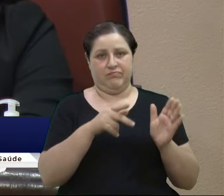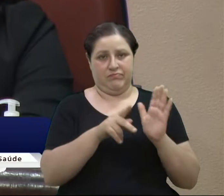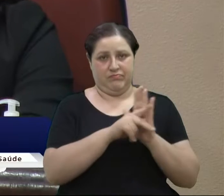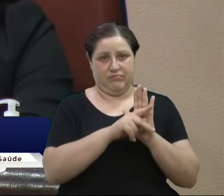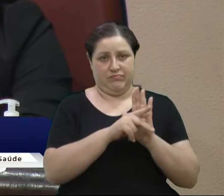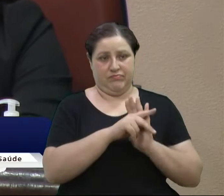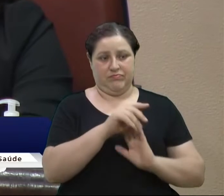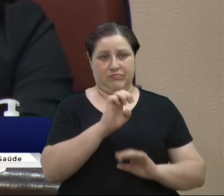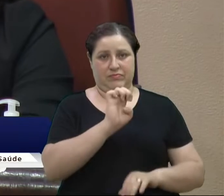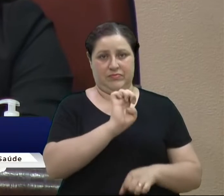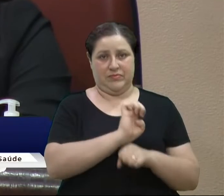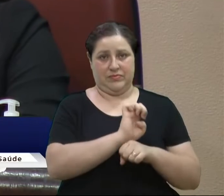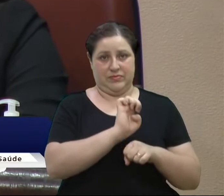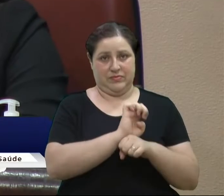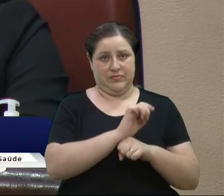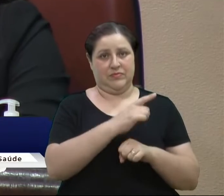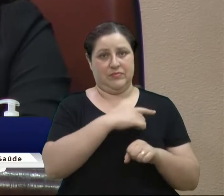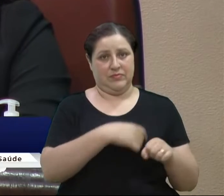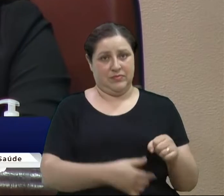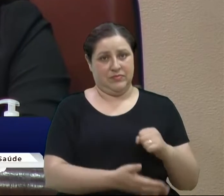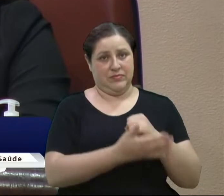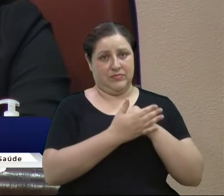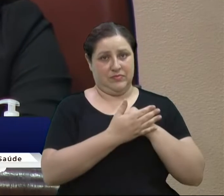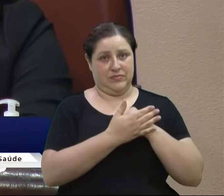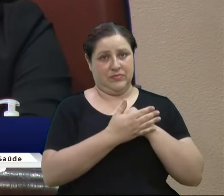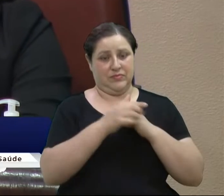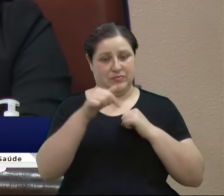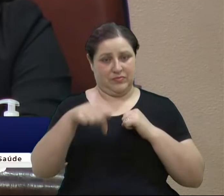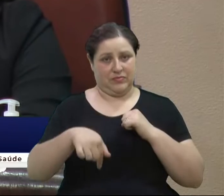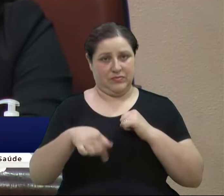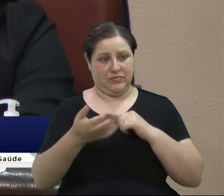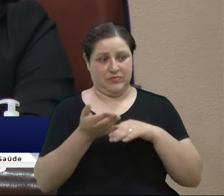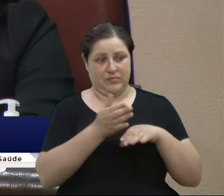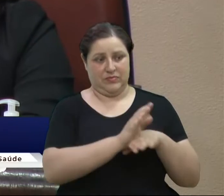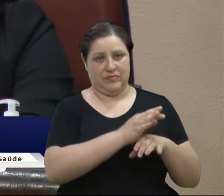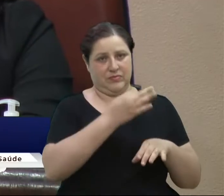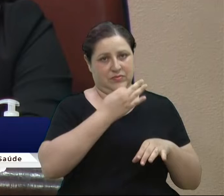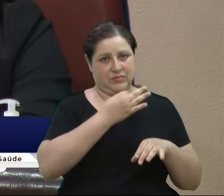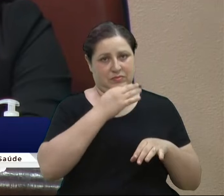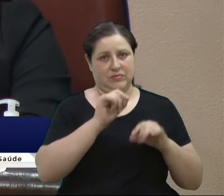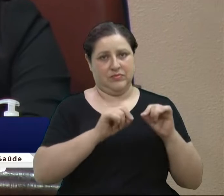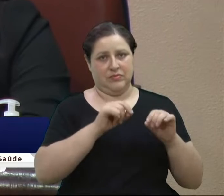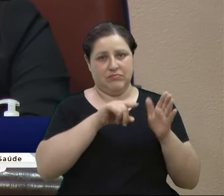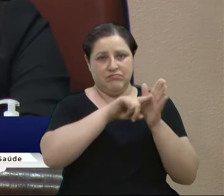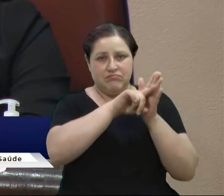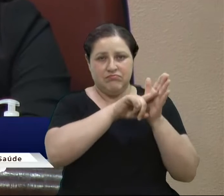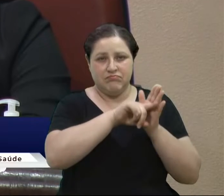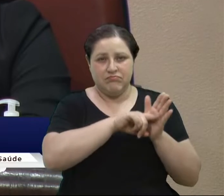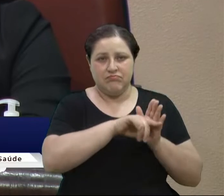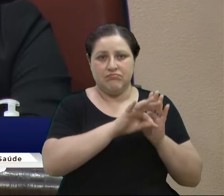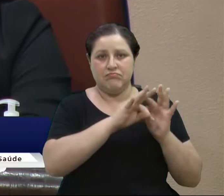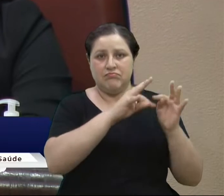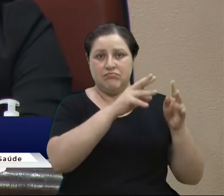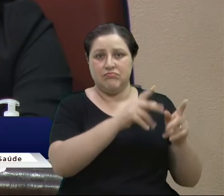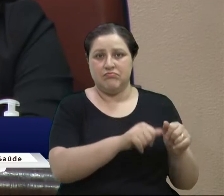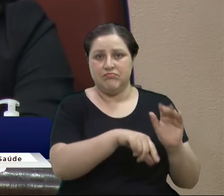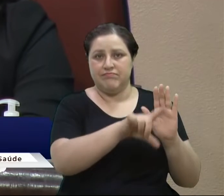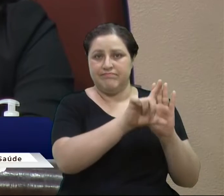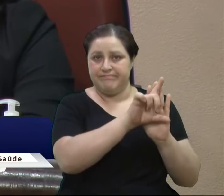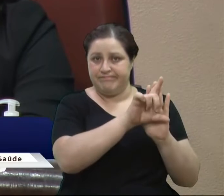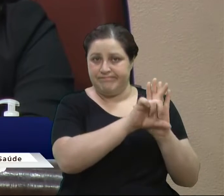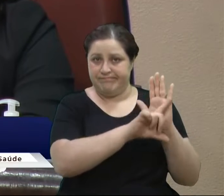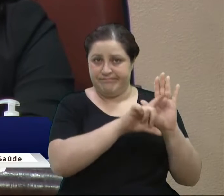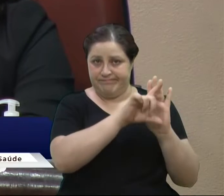temos esse auxílio a prestar ao município de Caxias do Sul, um levantamento de toda a legislação no